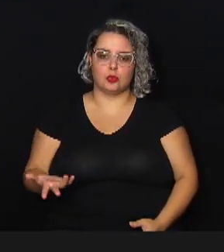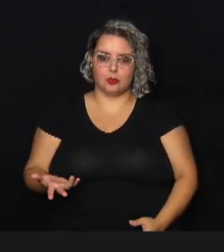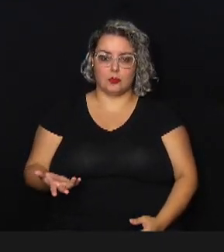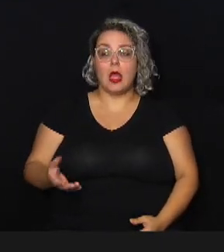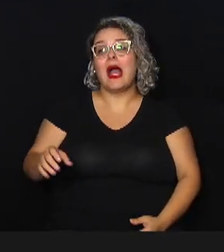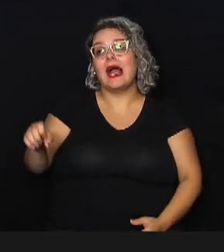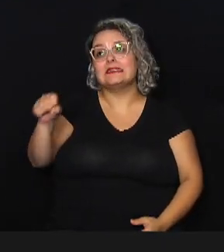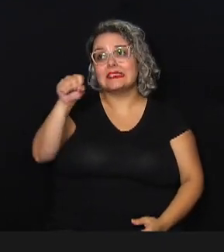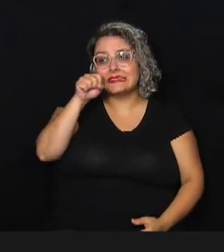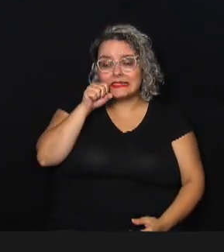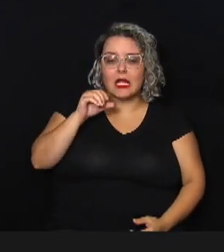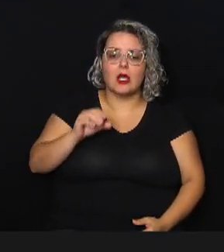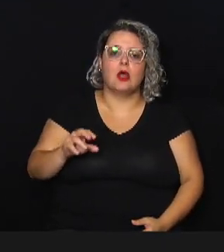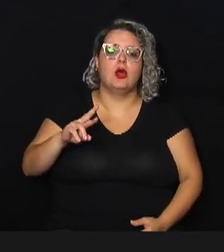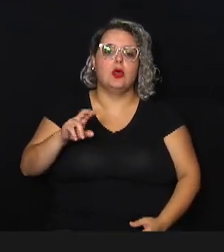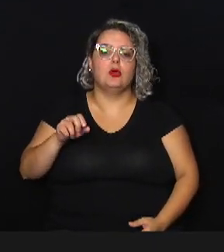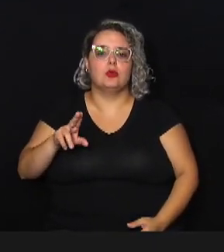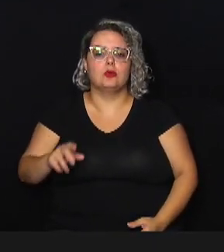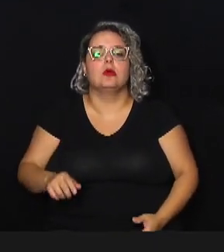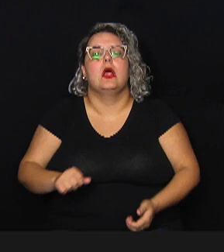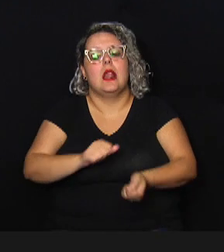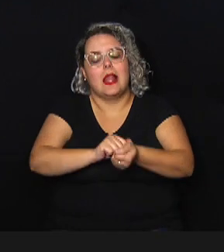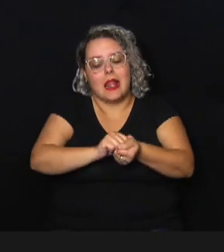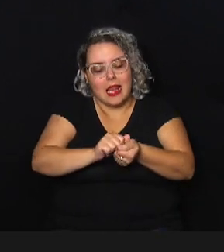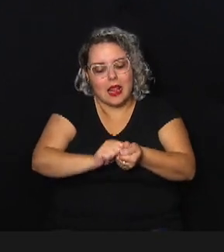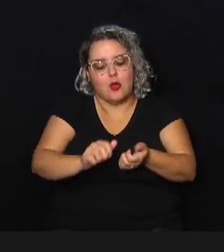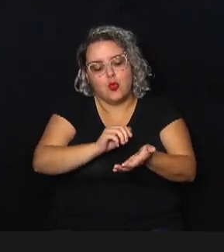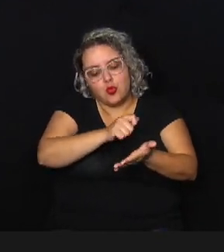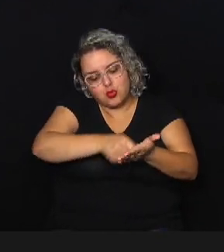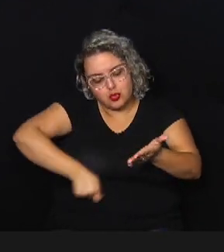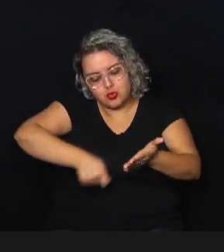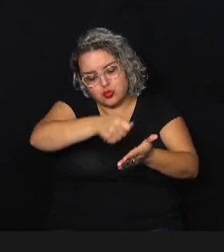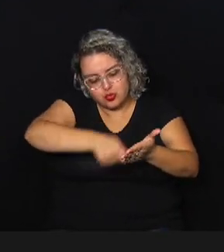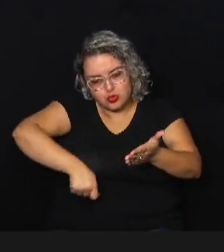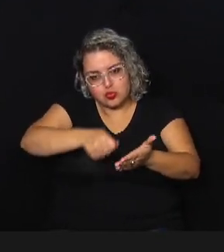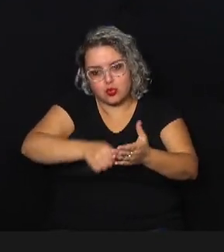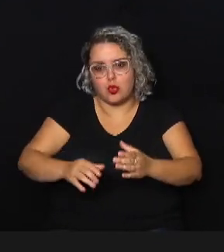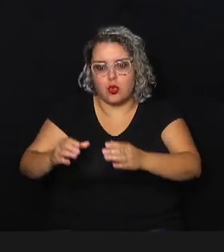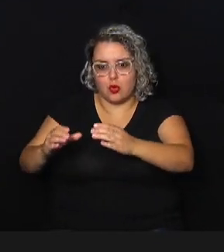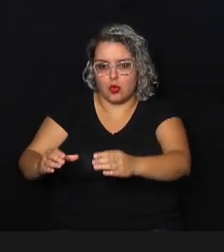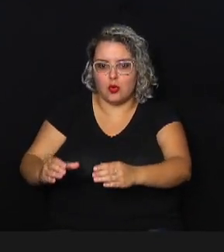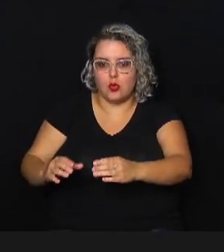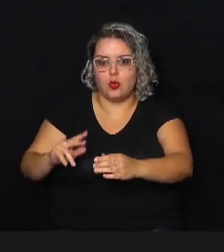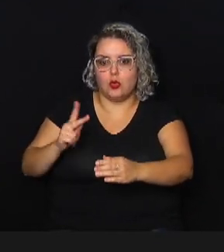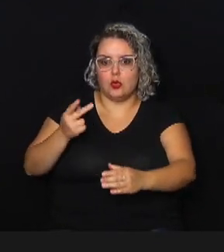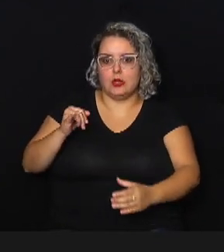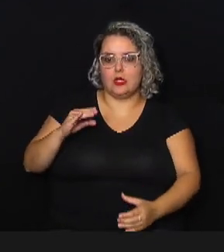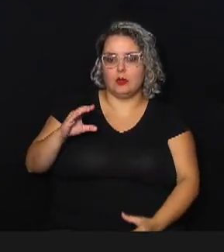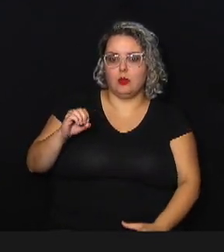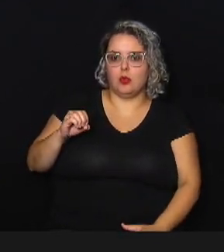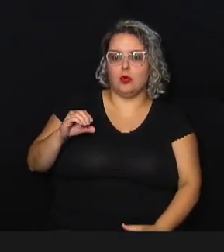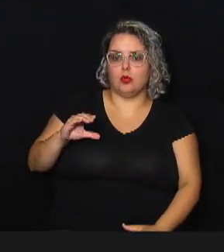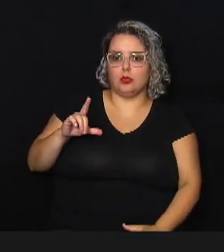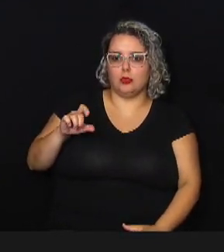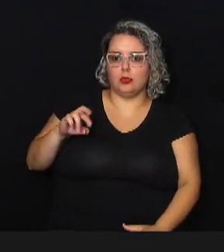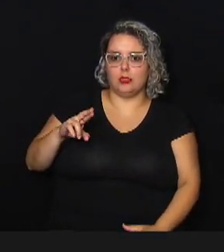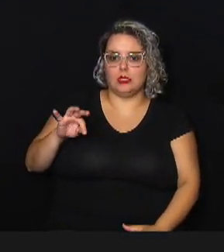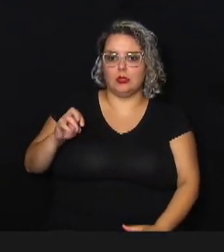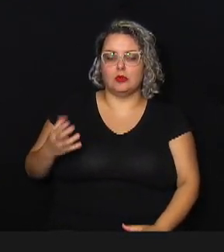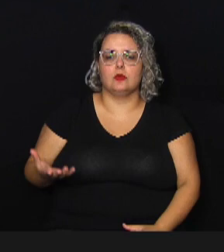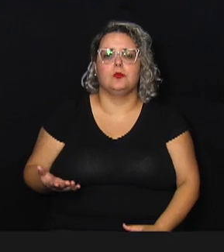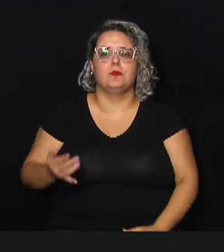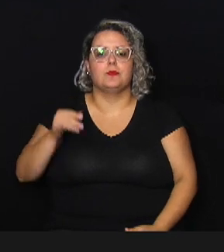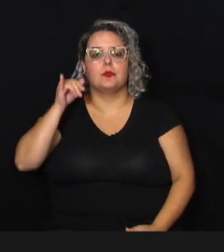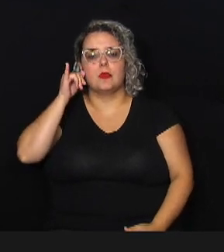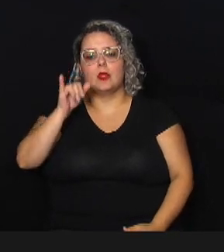Beleza, vamos lavar bem, descasca, lava bem, deixar de molho no hipoclorito, e aí beleza. Tá? Evitar comidas de